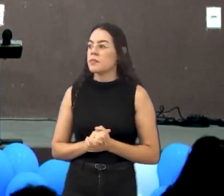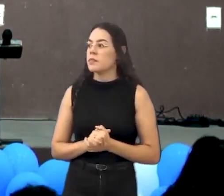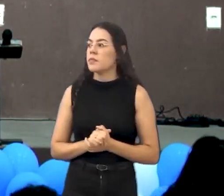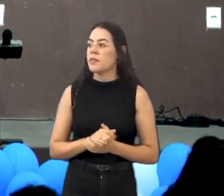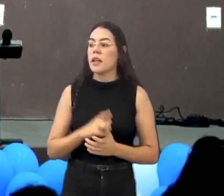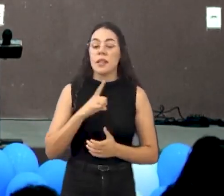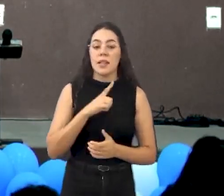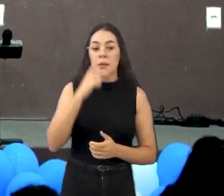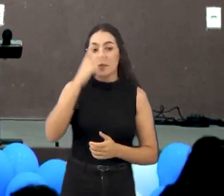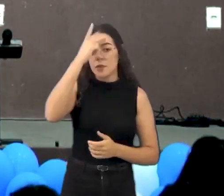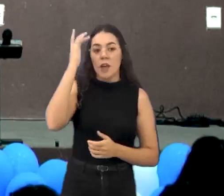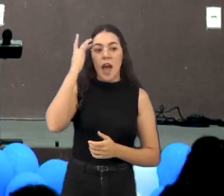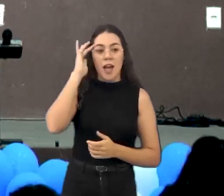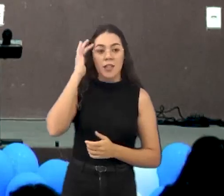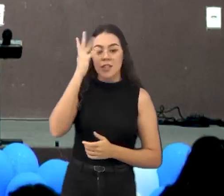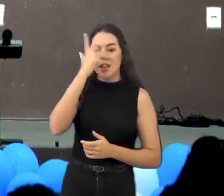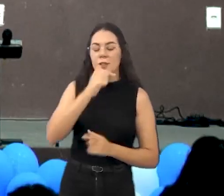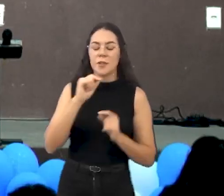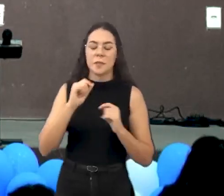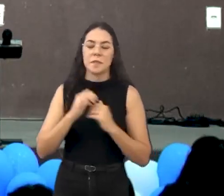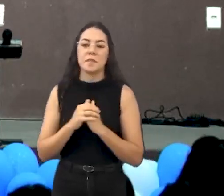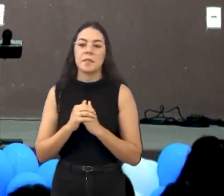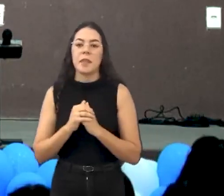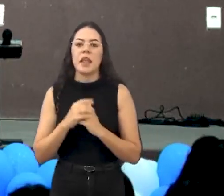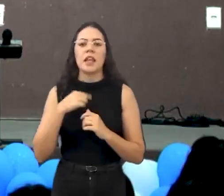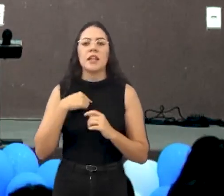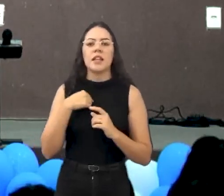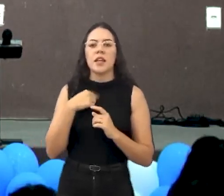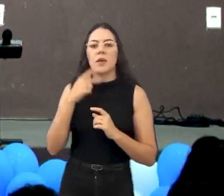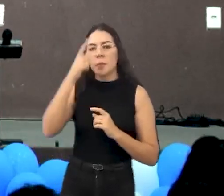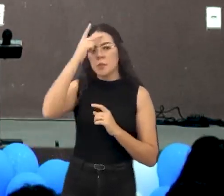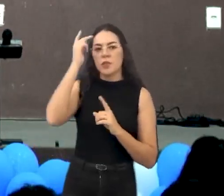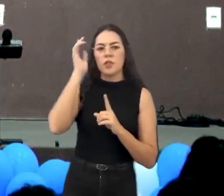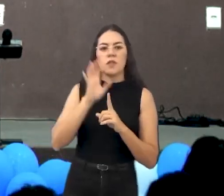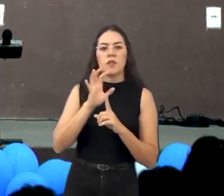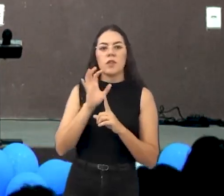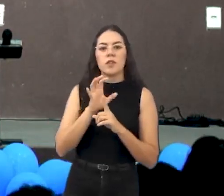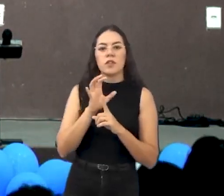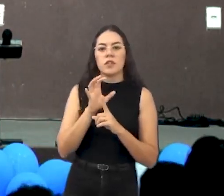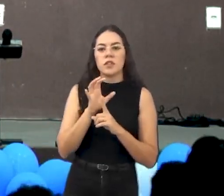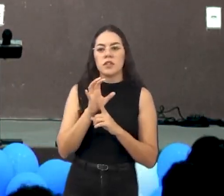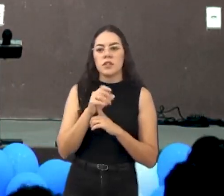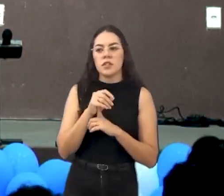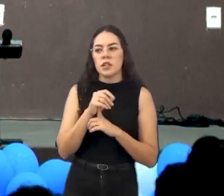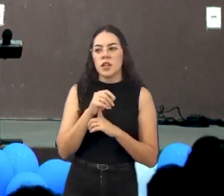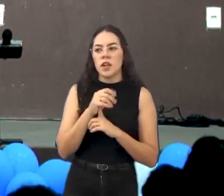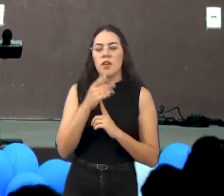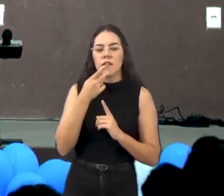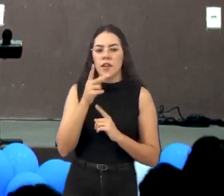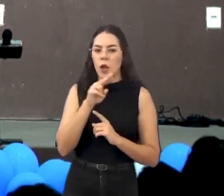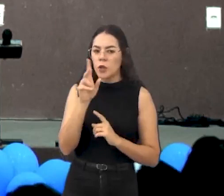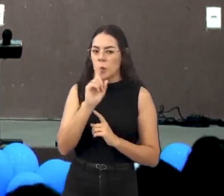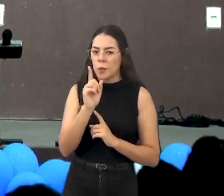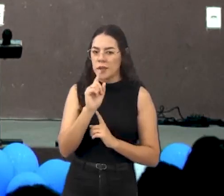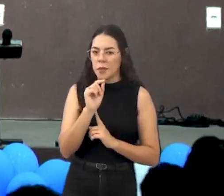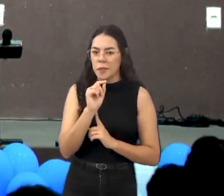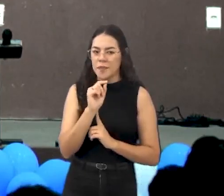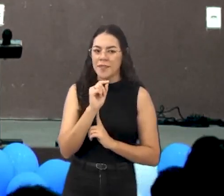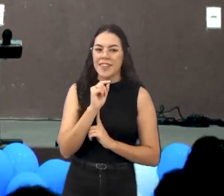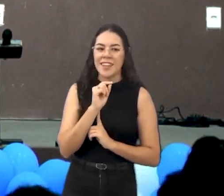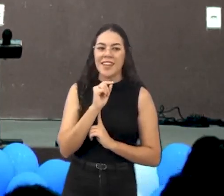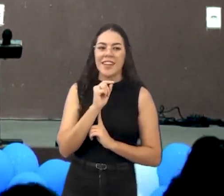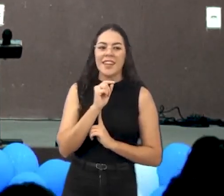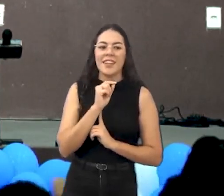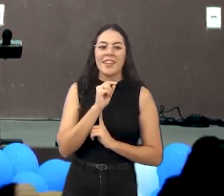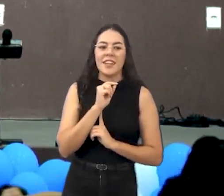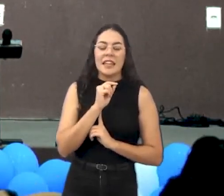Tem gente que pensa, acha lindo. Uma vez eu vi, tem uma influenciadora, gente, eu não lembro o nome dela, não, nem vou dizer para não arrumar confusão depois. Vai que a mulher é muito conhecida, né, e queira arrumar